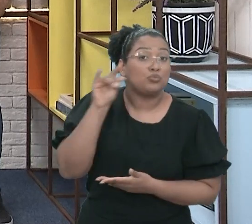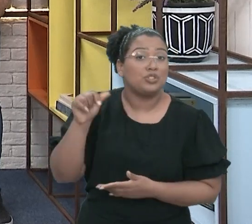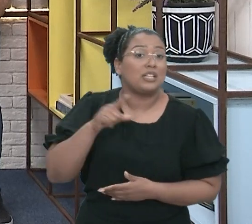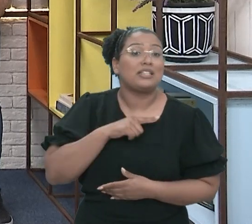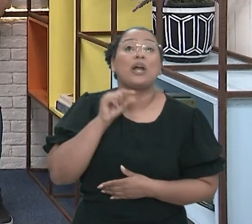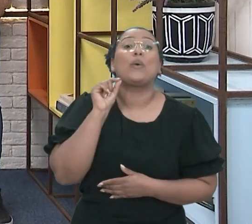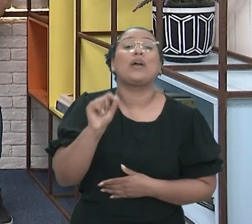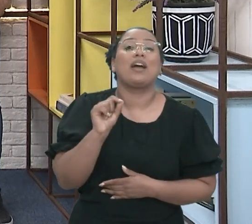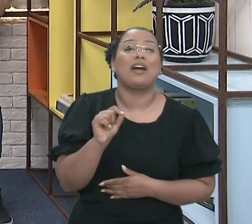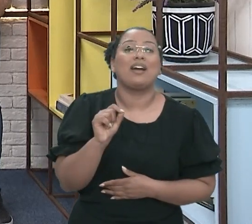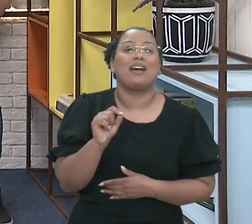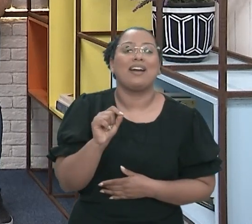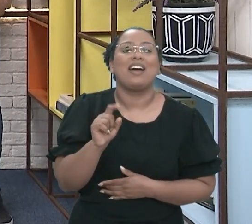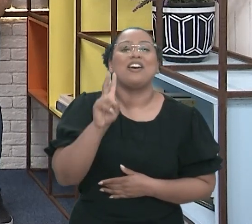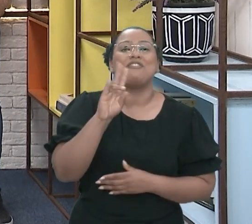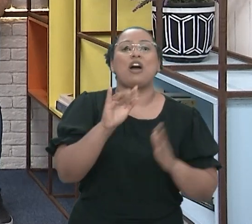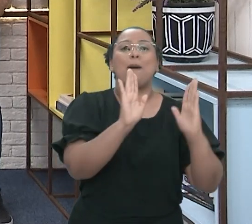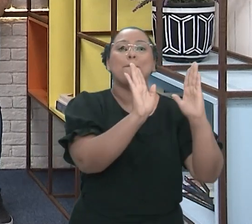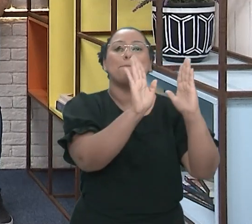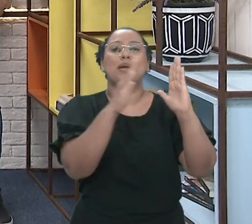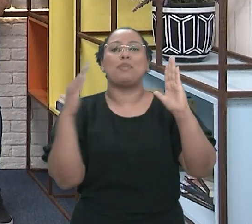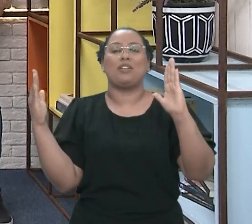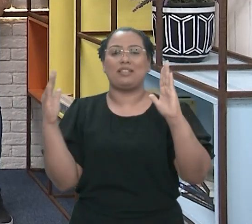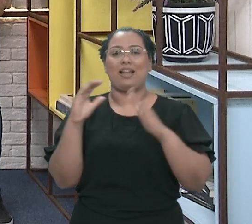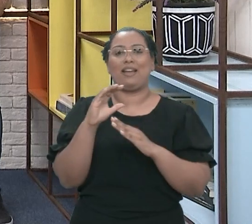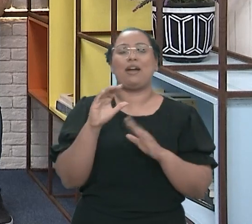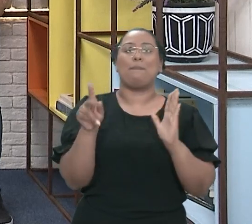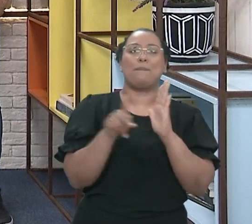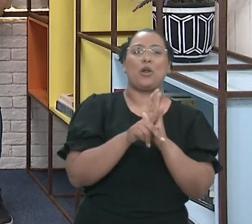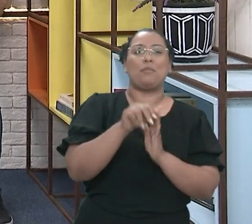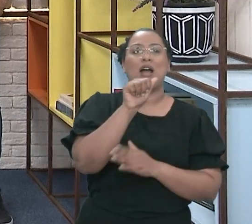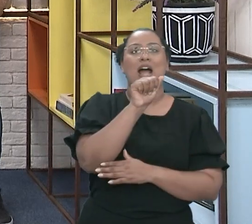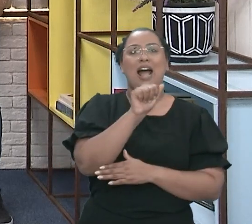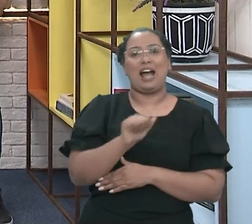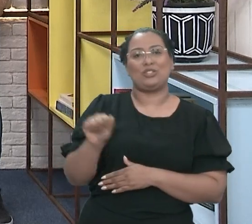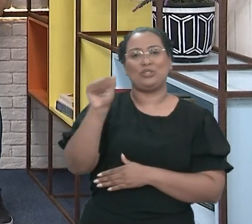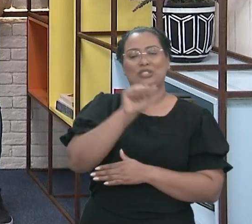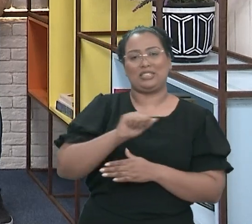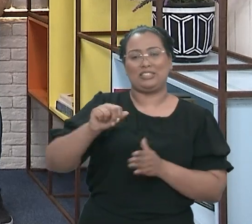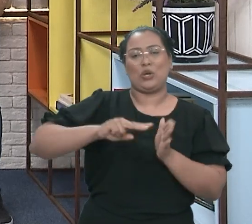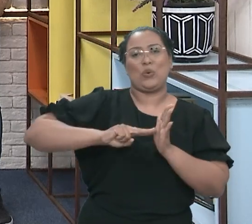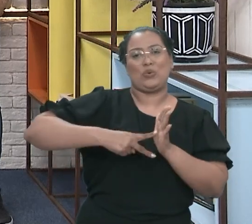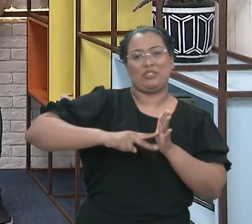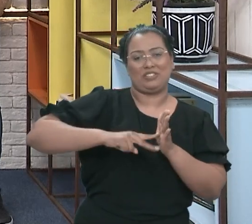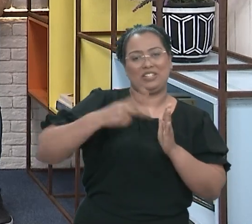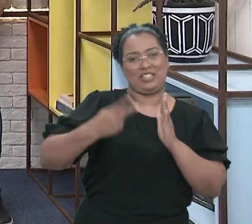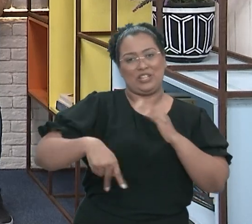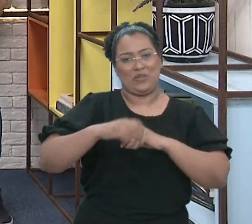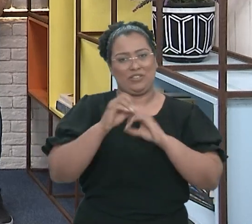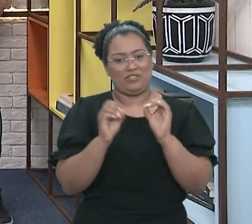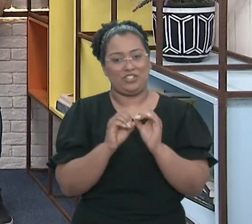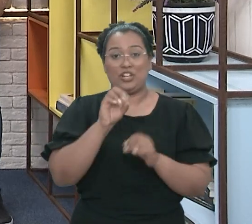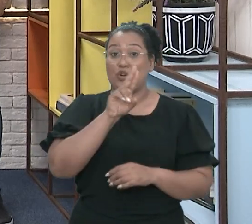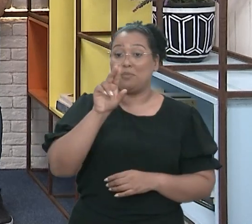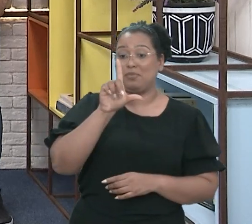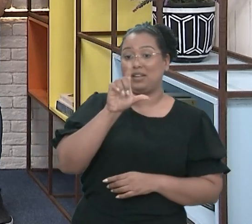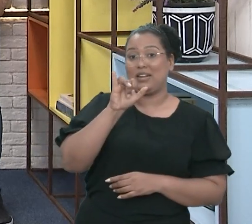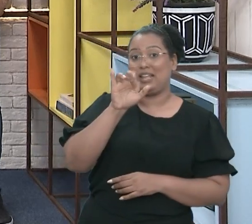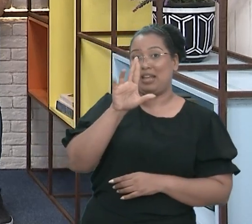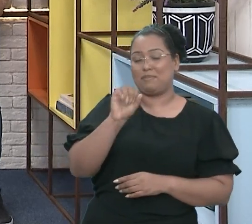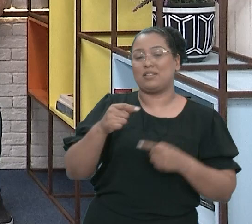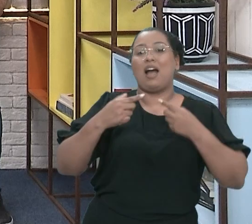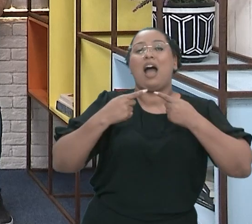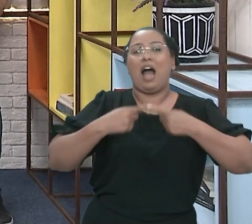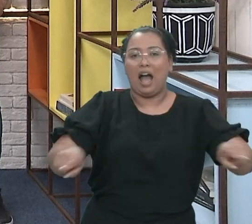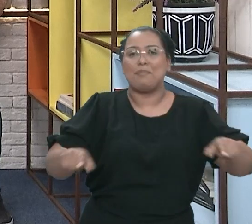a inauguração da Biblioteca Comunitária ADUFG, Libres, no primeiro dia de novembro, às 6 horas da tarde, na